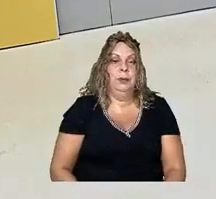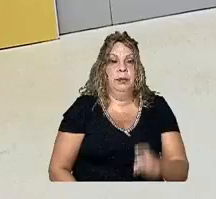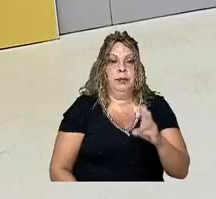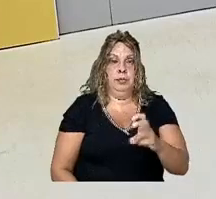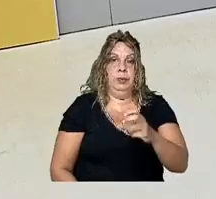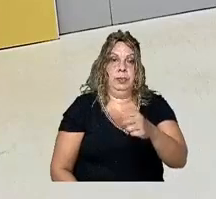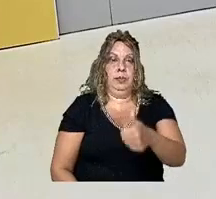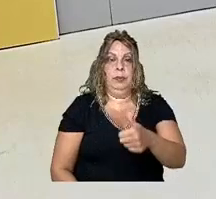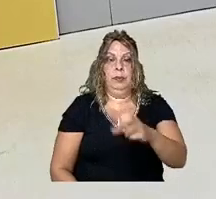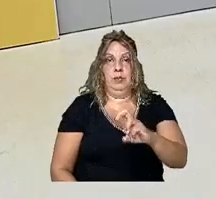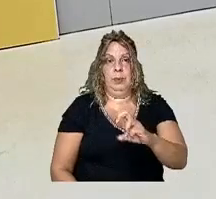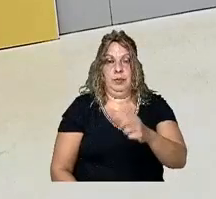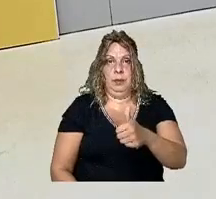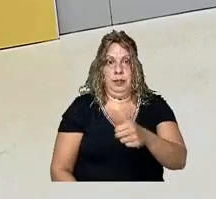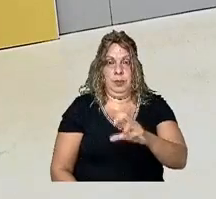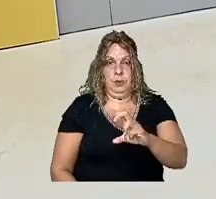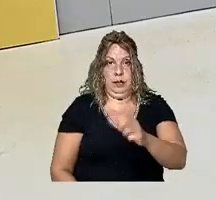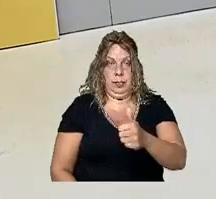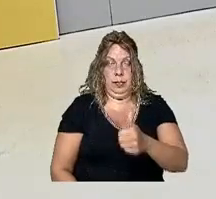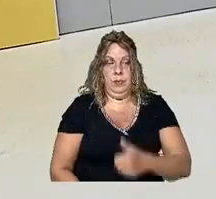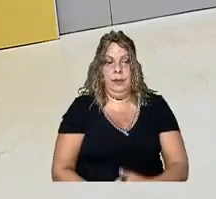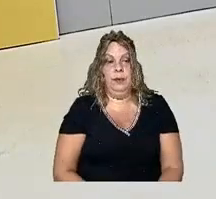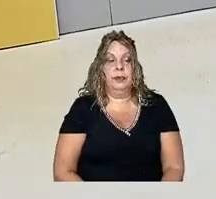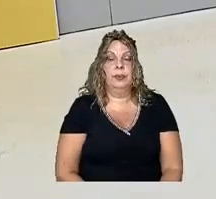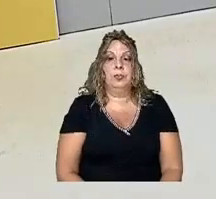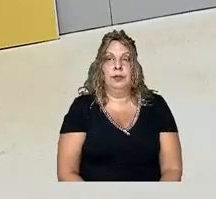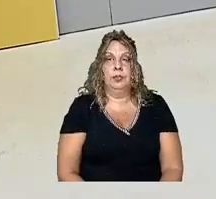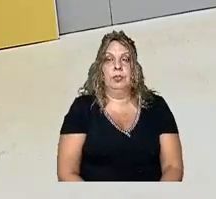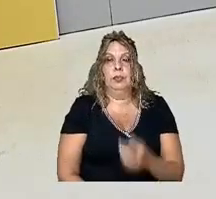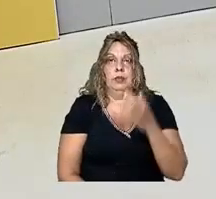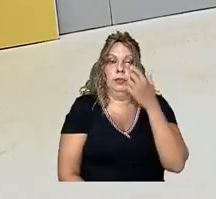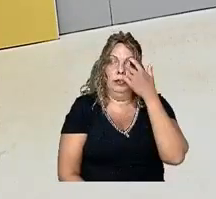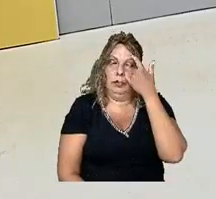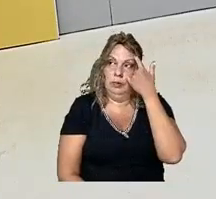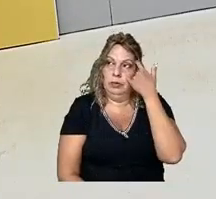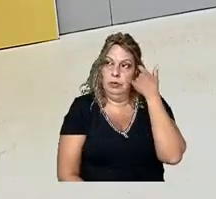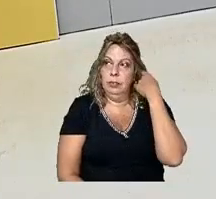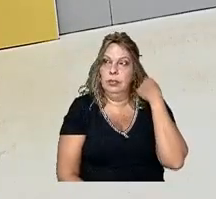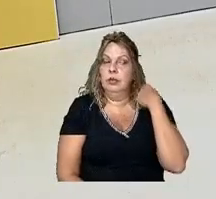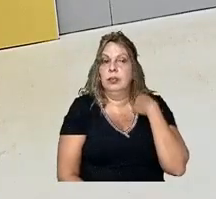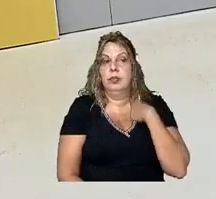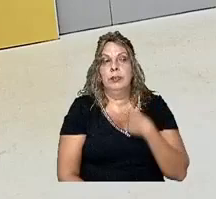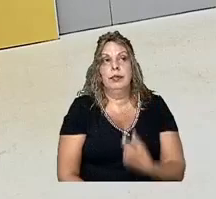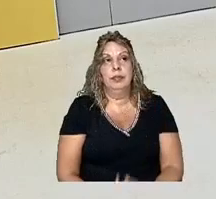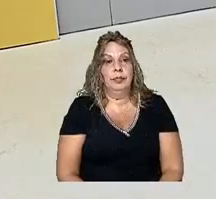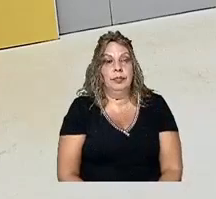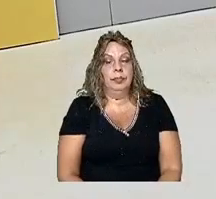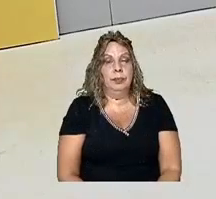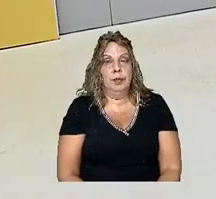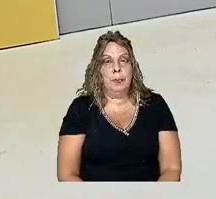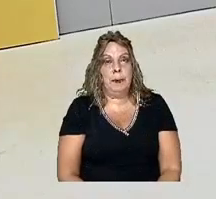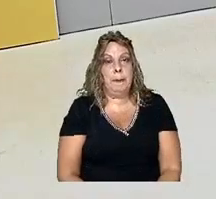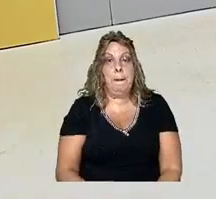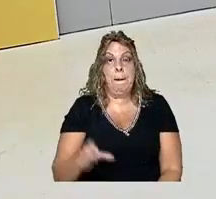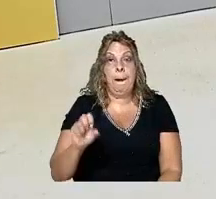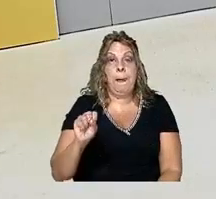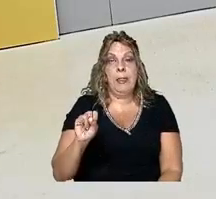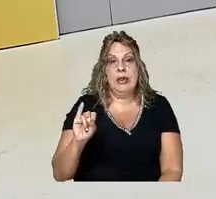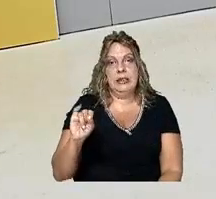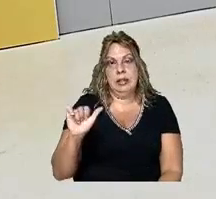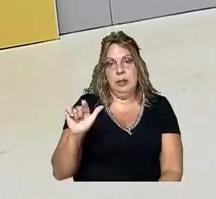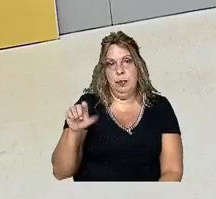51, vai marcando aí o 51, 51, marque 51, Vaneide, bom dia pra você, Silmara em